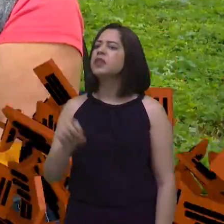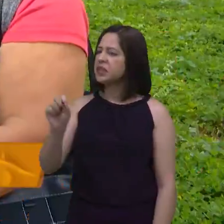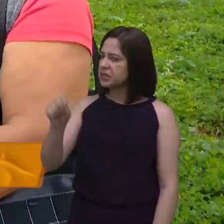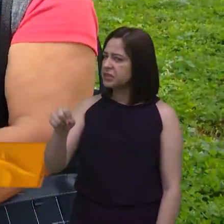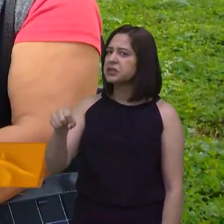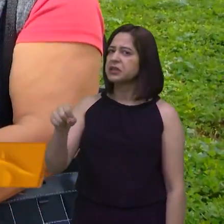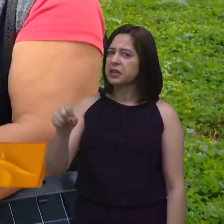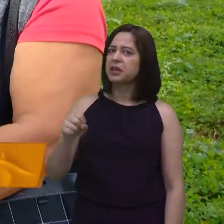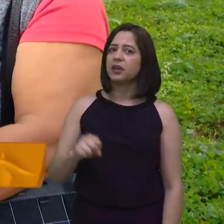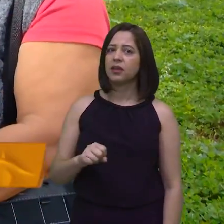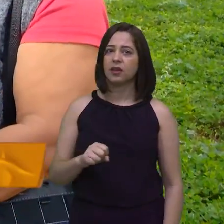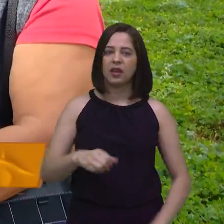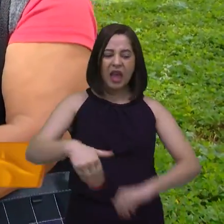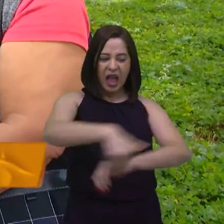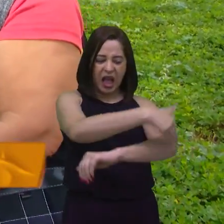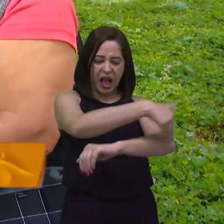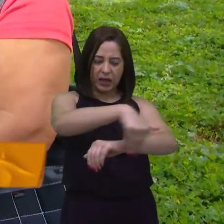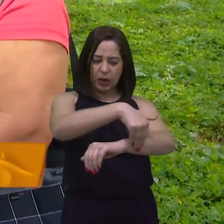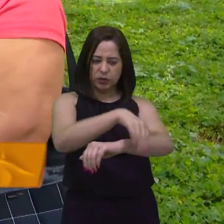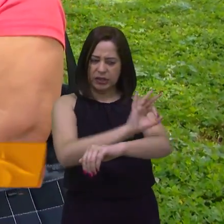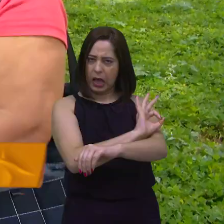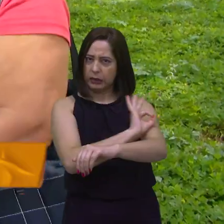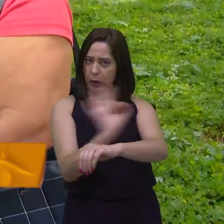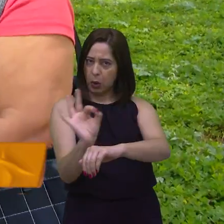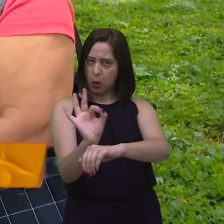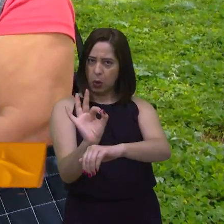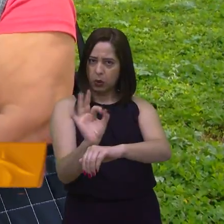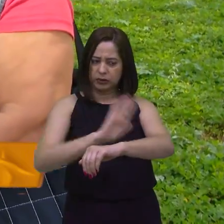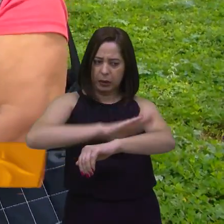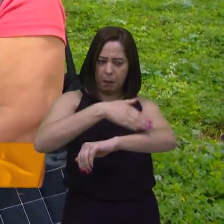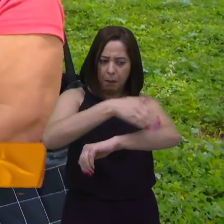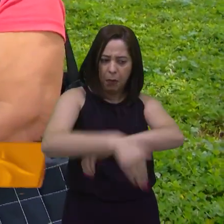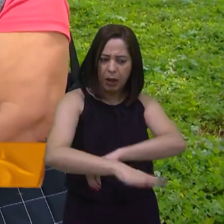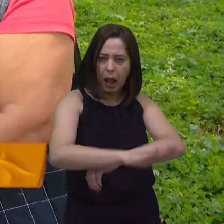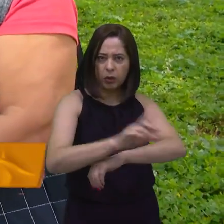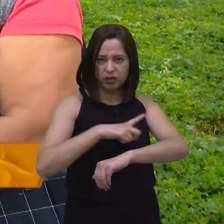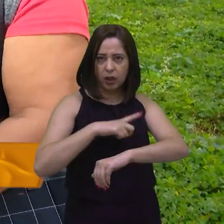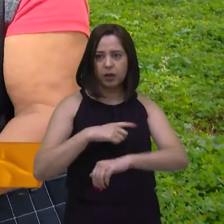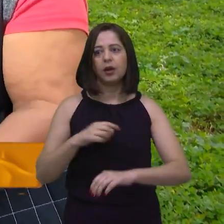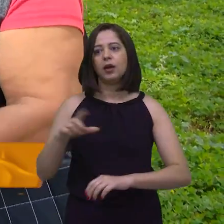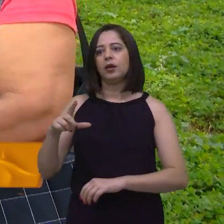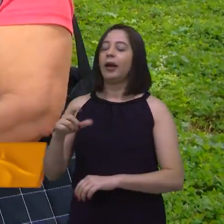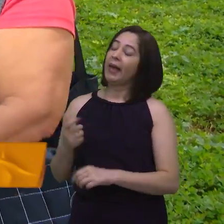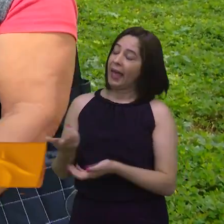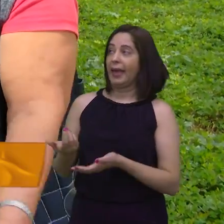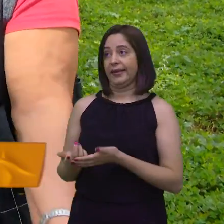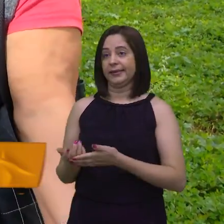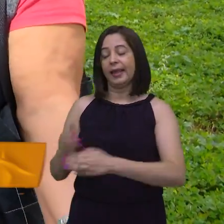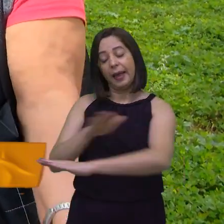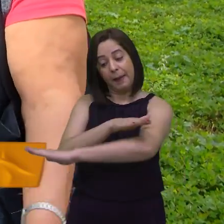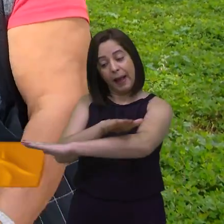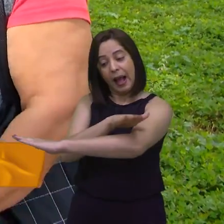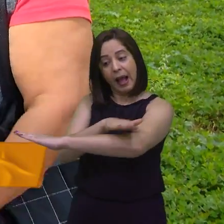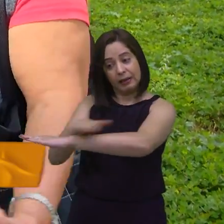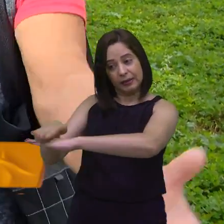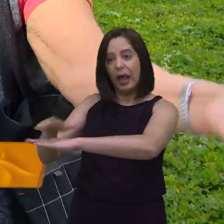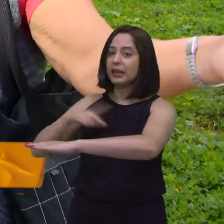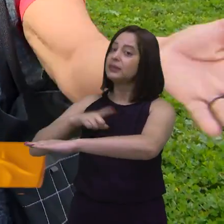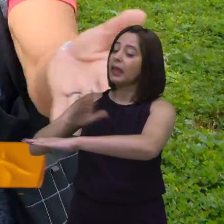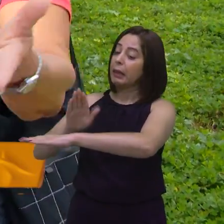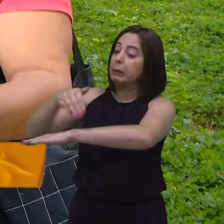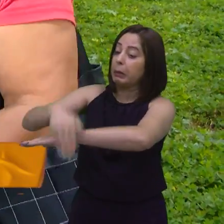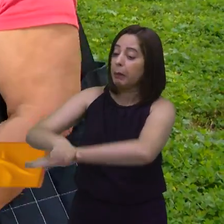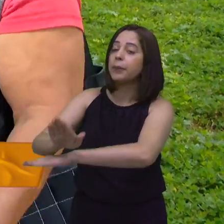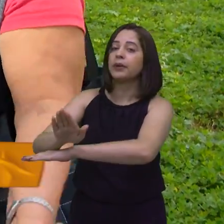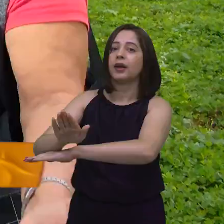Eu acho que sim, a cidade sim. As calçadas estão bem preservadinhas, não tem buraco? Buraco não, pode dizer uma cidade que não tem buraco, eu tô mentindo, né? Mas que você vê